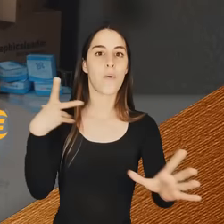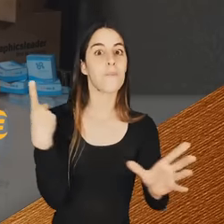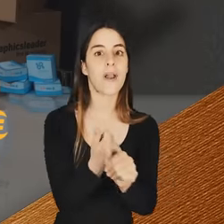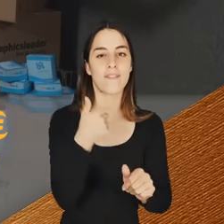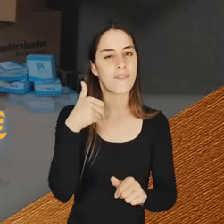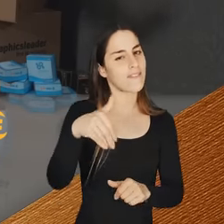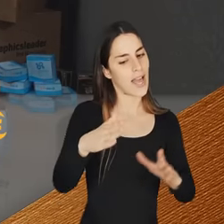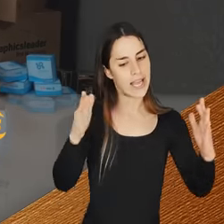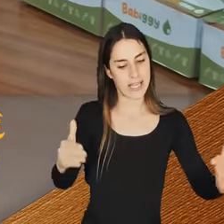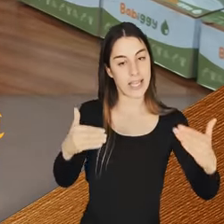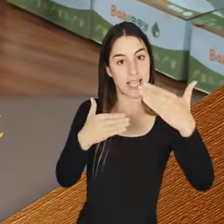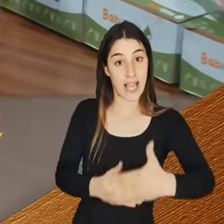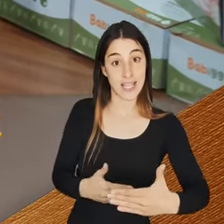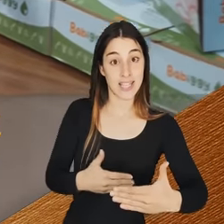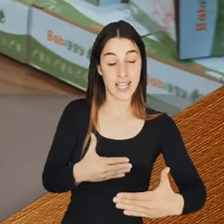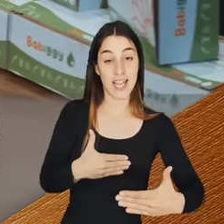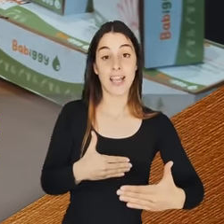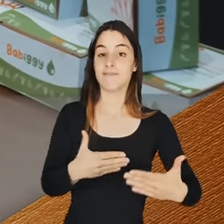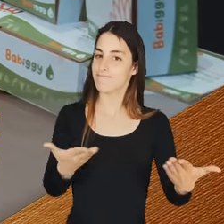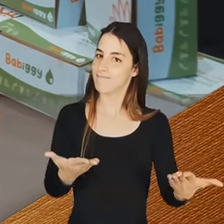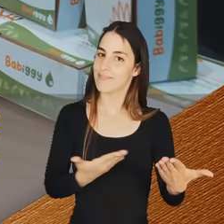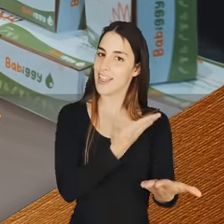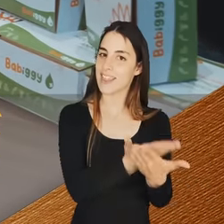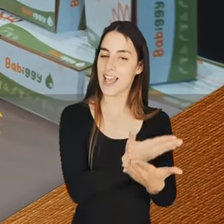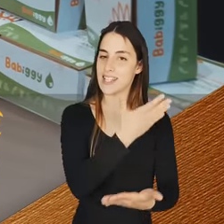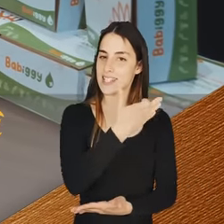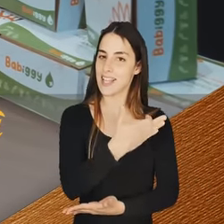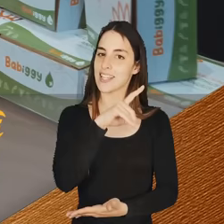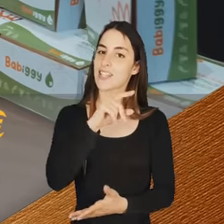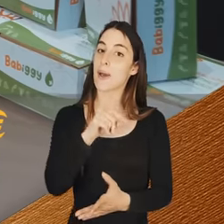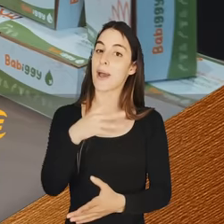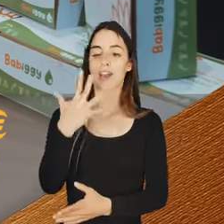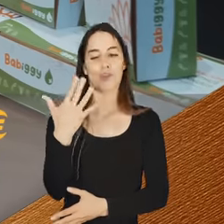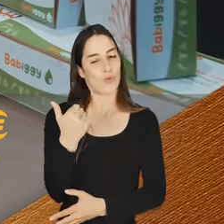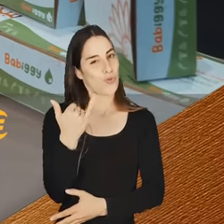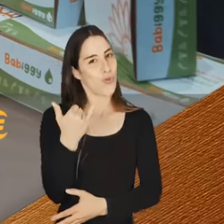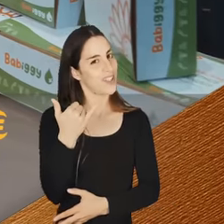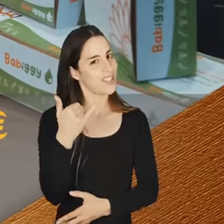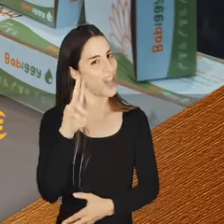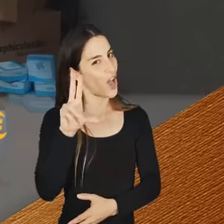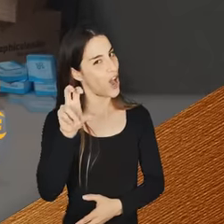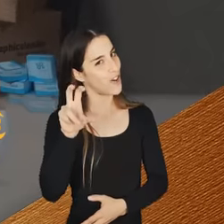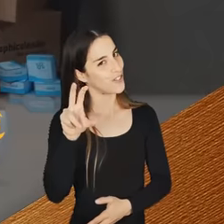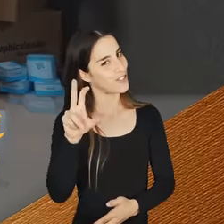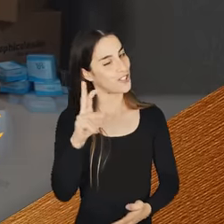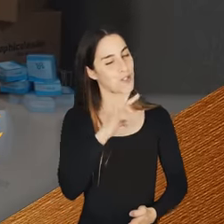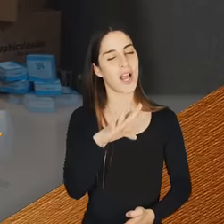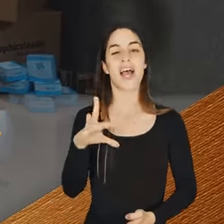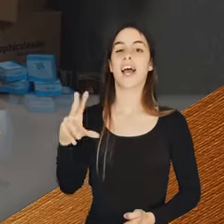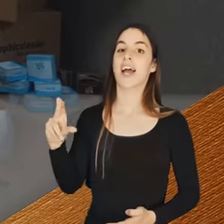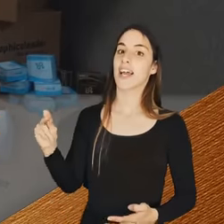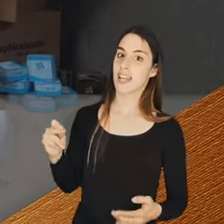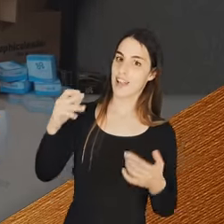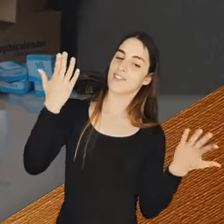caixa, oferecemos 7. E olha, leva uma dozinha de ovos, Joana. Recordo que a oferta vai se